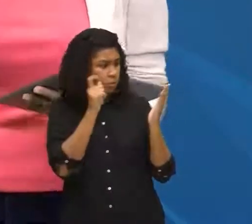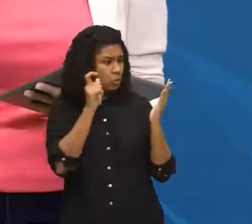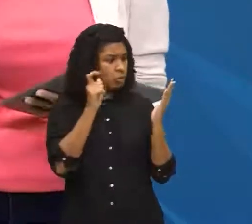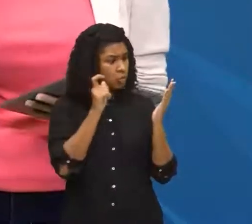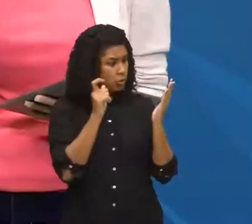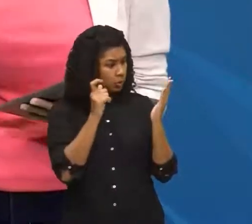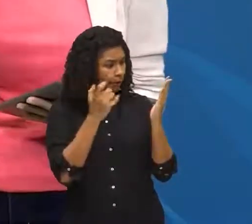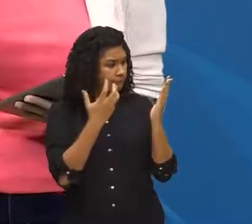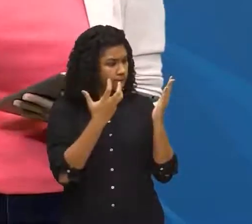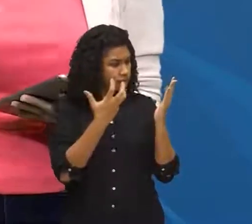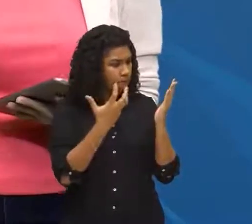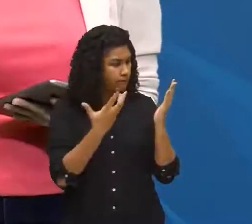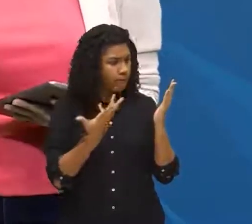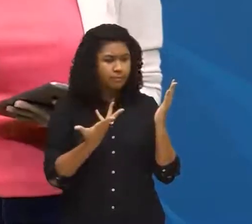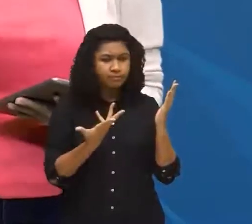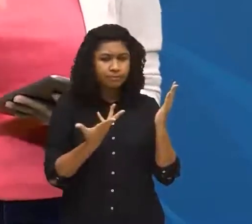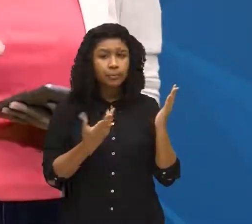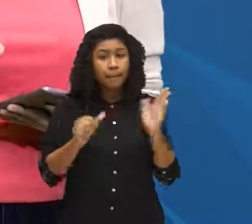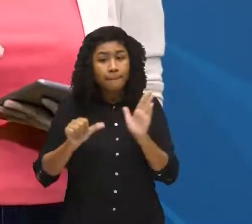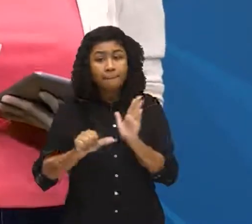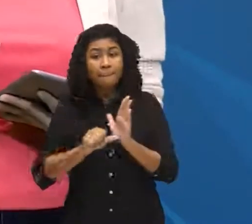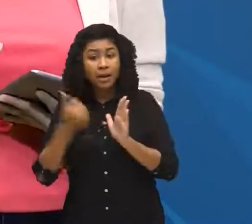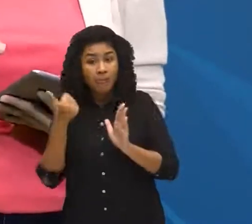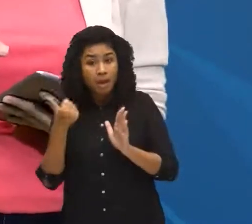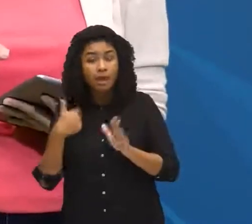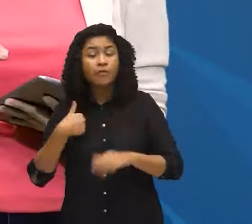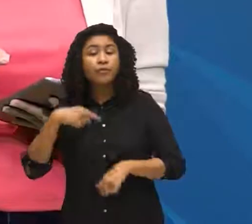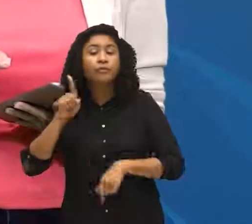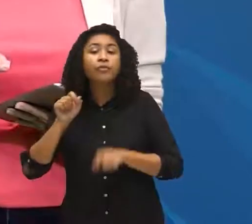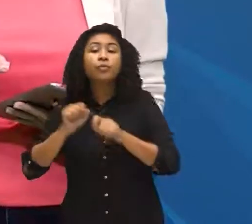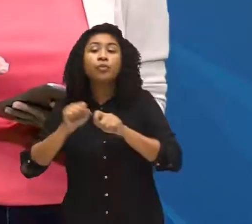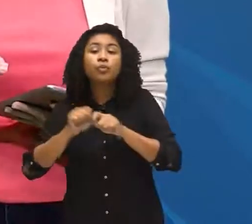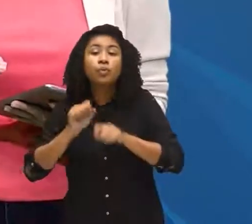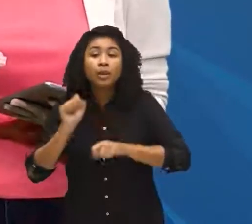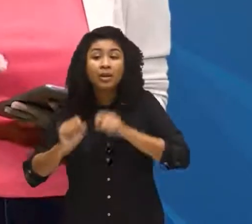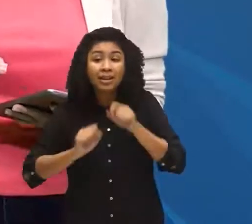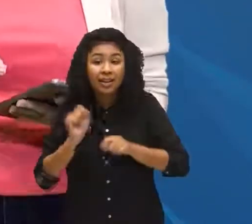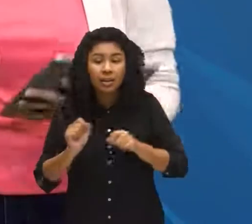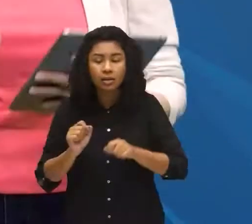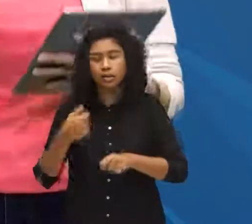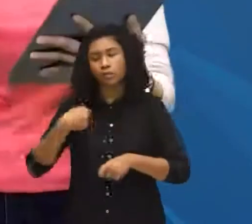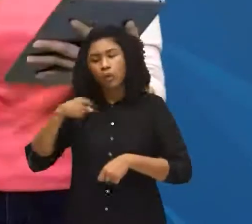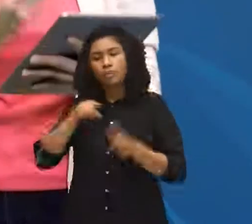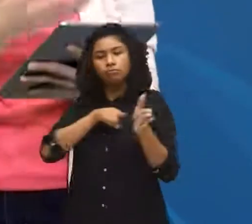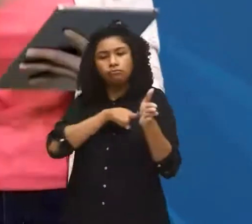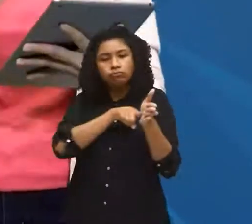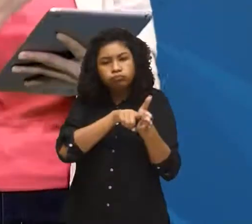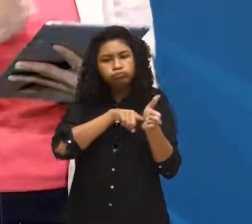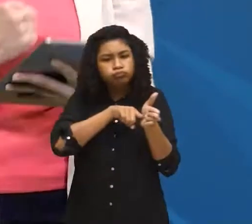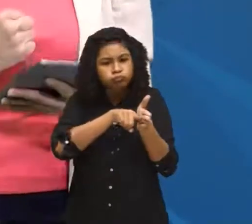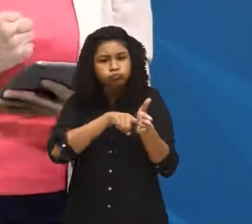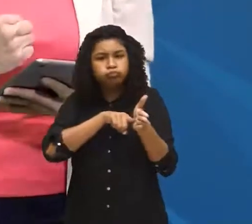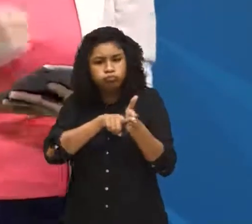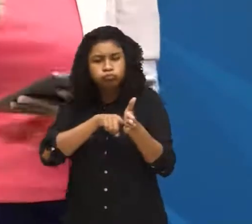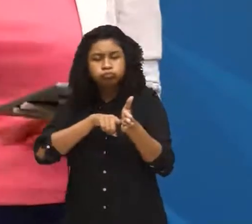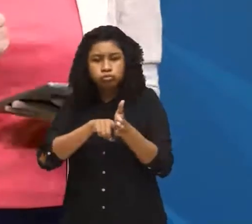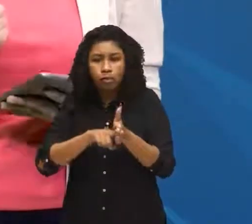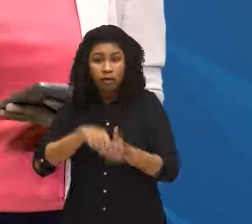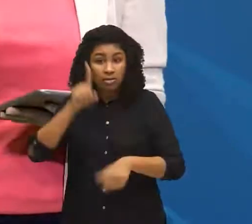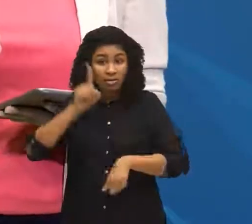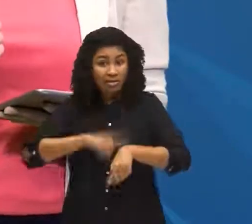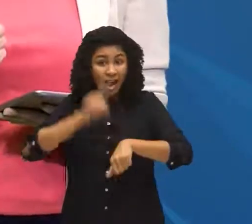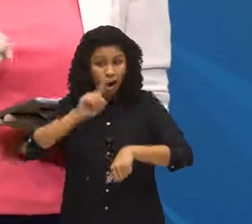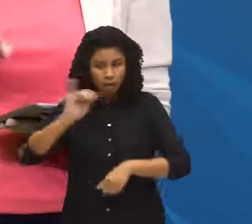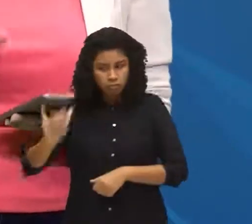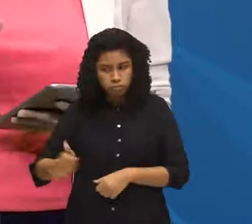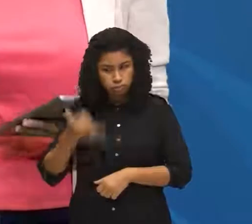atenção, o primeiro passo é, faça uma pesquisa, né? Você tem que, no momento em que receber, se está